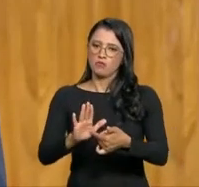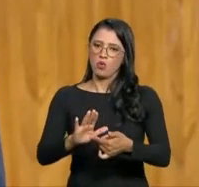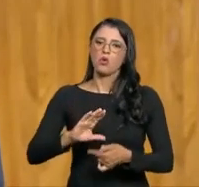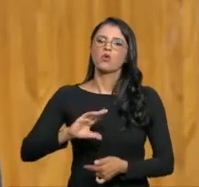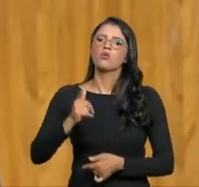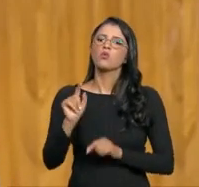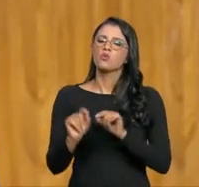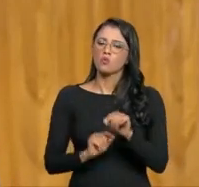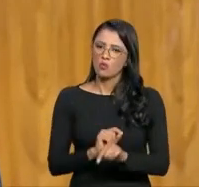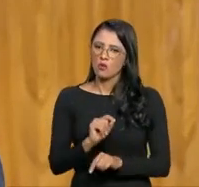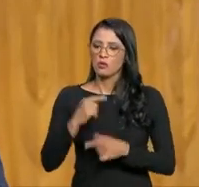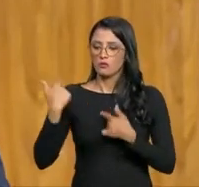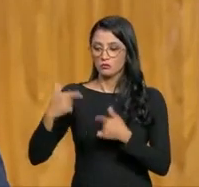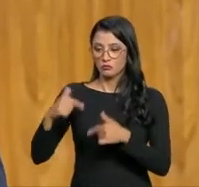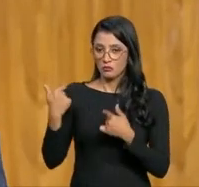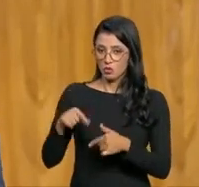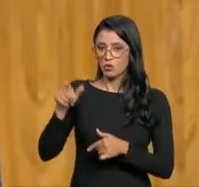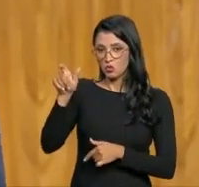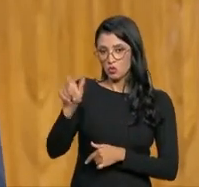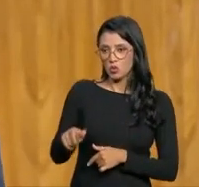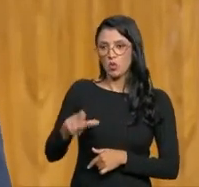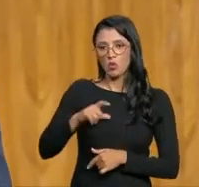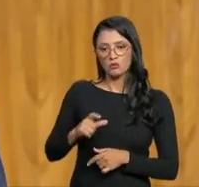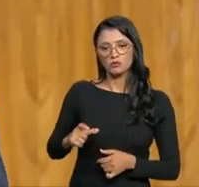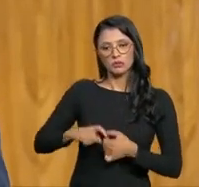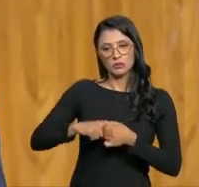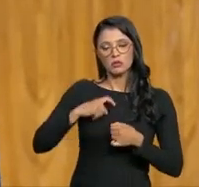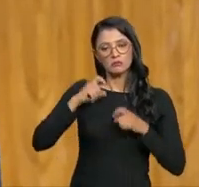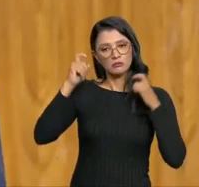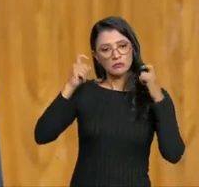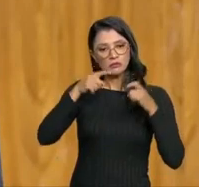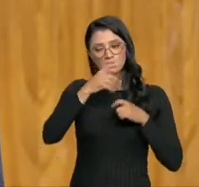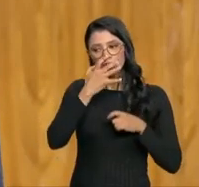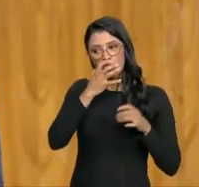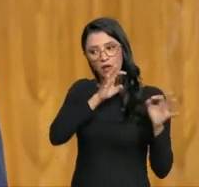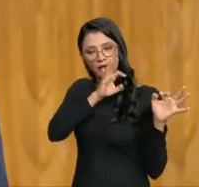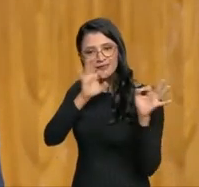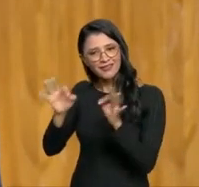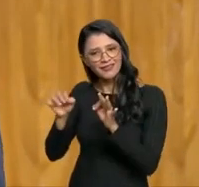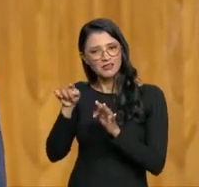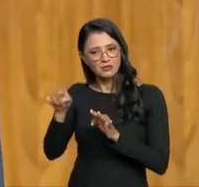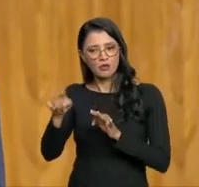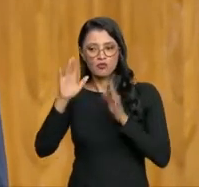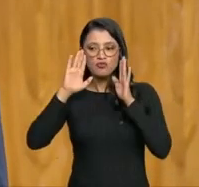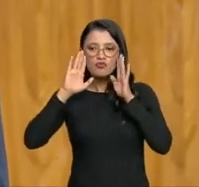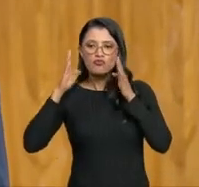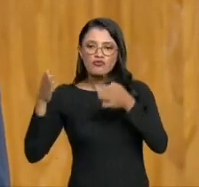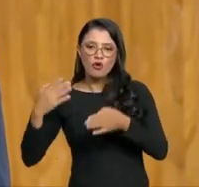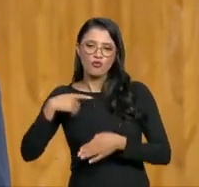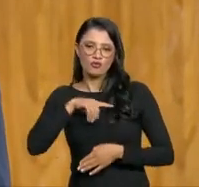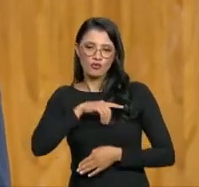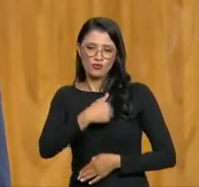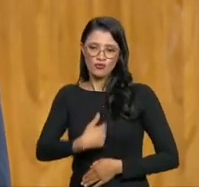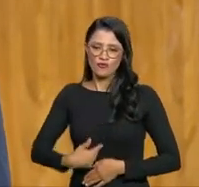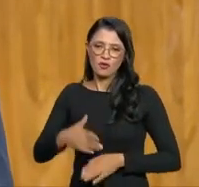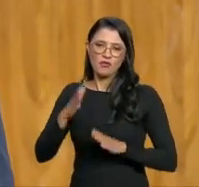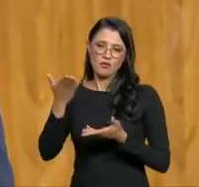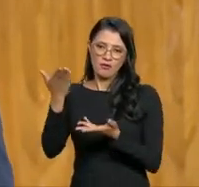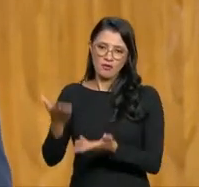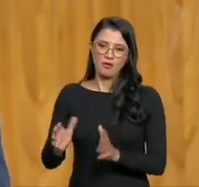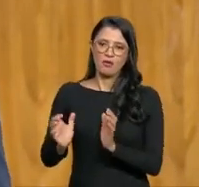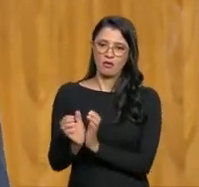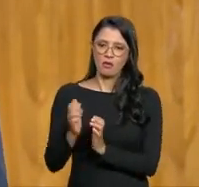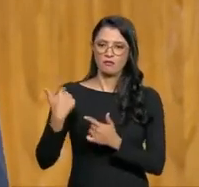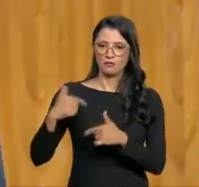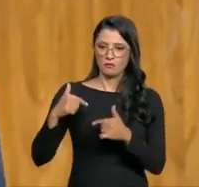clara de que o trabalhador volta a preocupar o governo, volta a estar no centro das nossas atenções, uma vez que